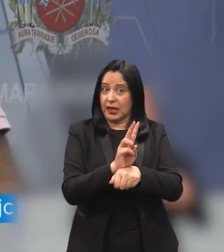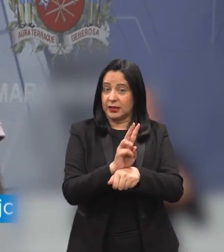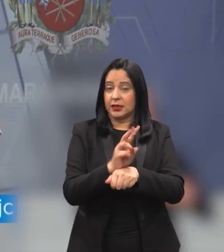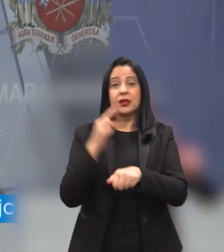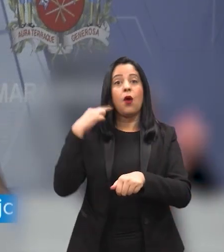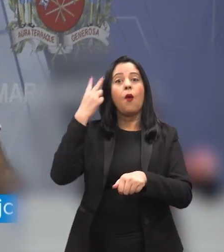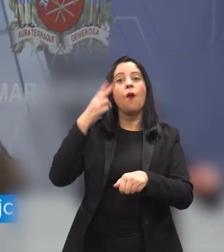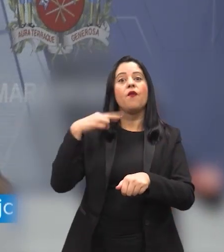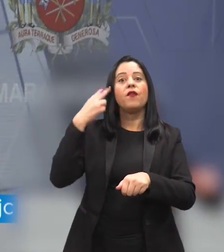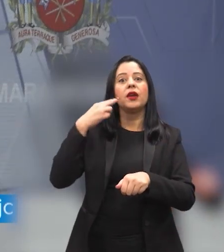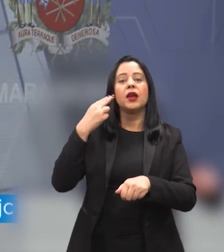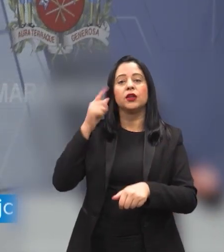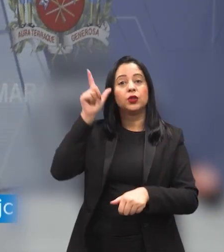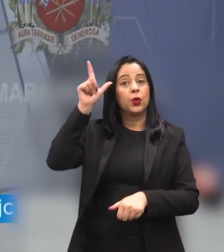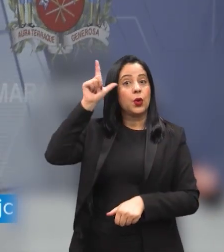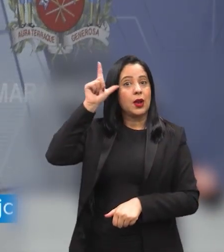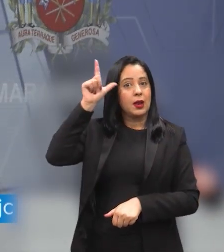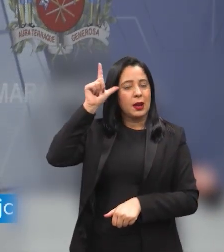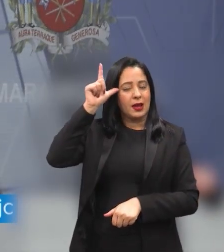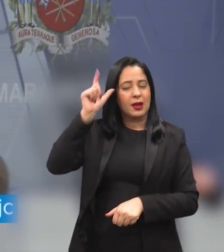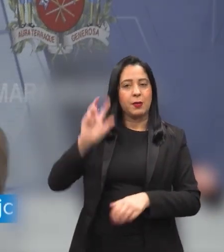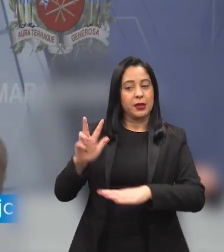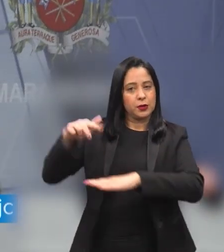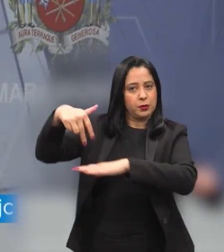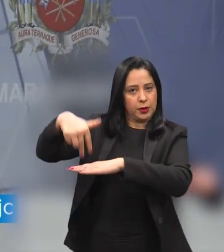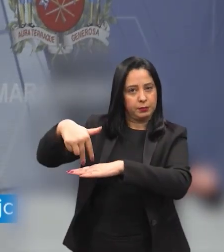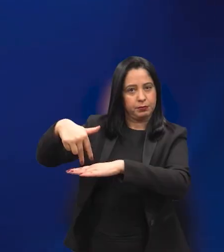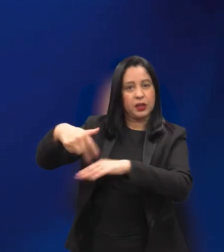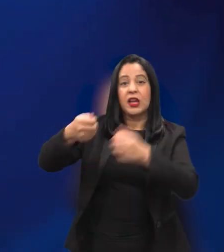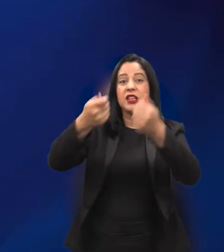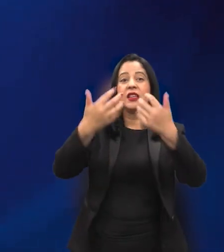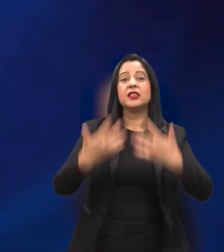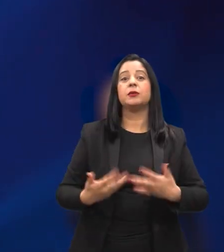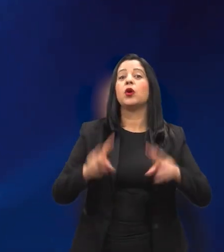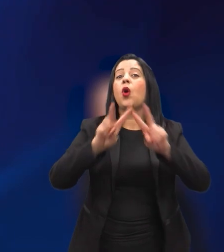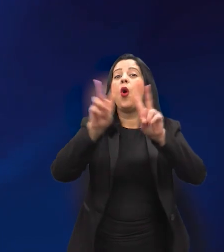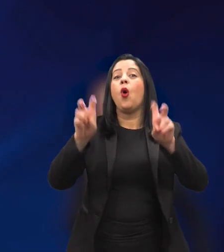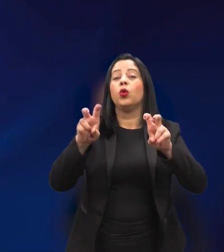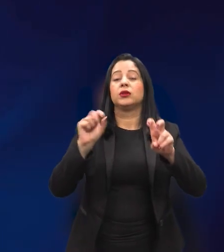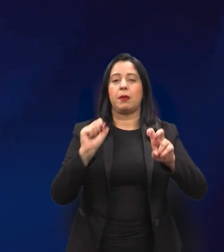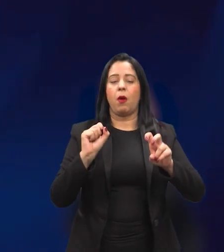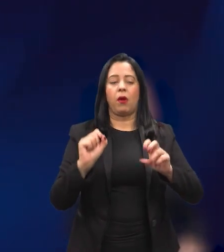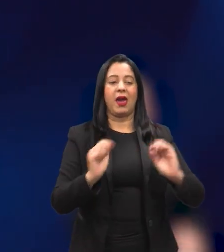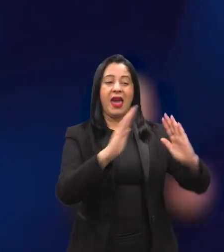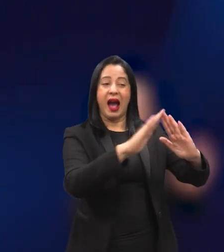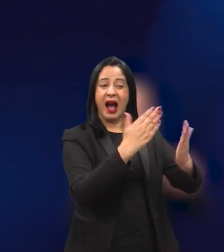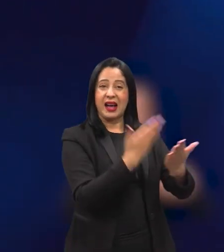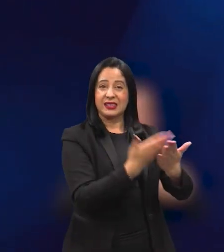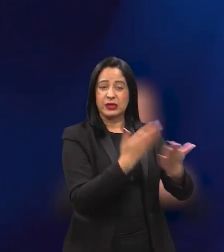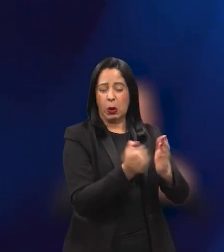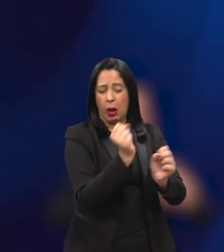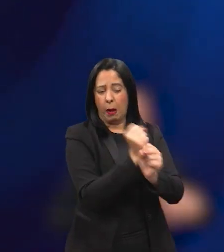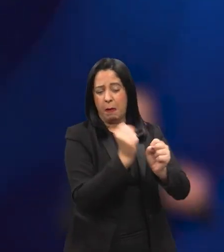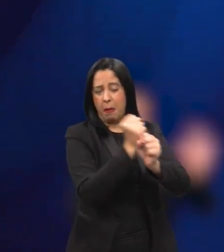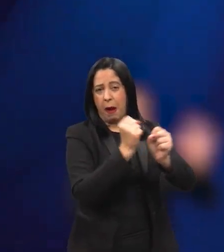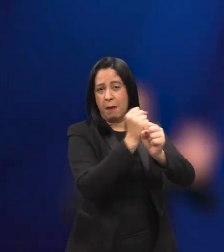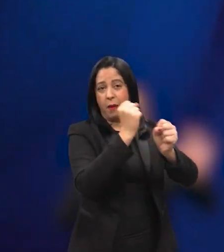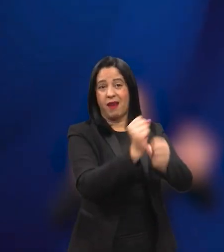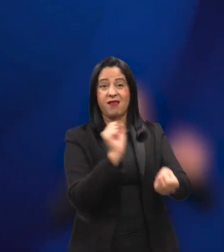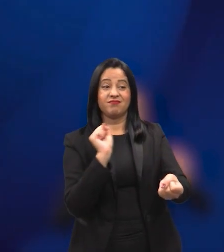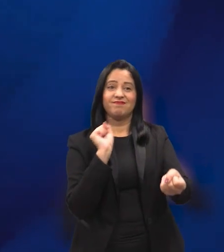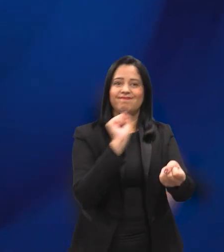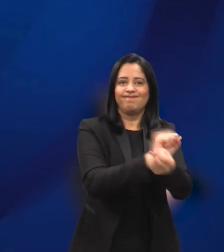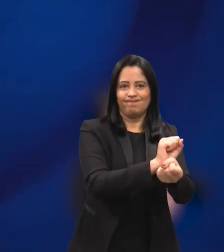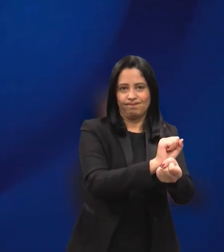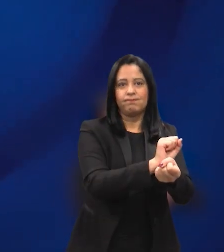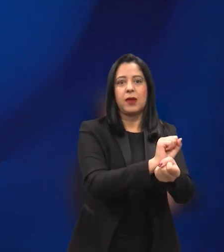assunto debatido pelo vereador Lino Bispo. Ele comentou sobre a paralisação nas obras de reforma de uma